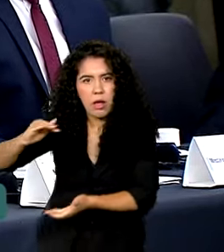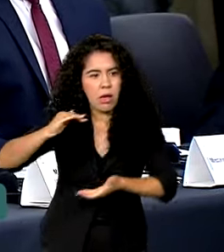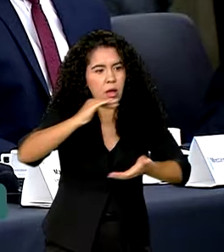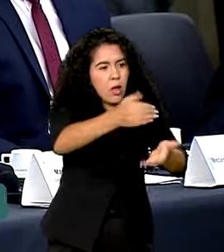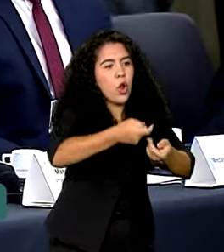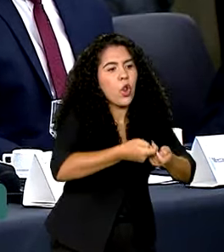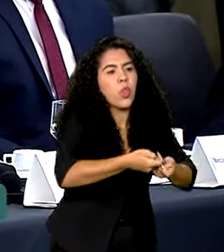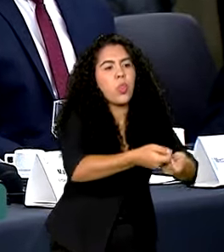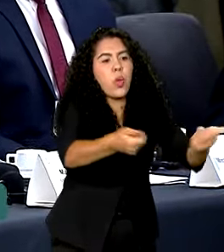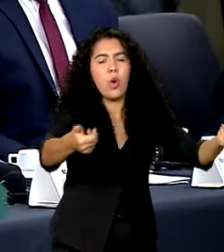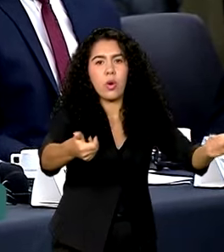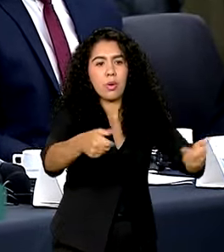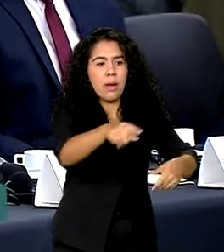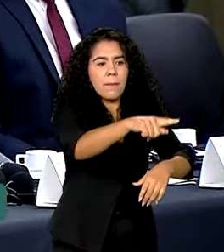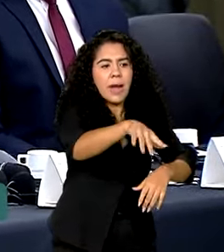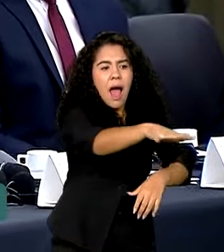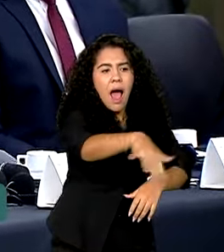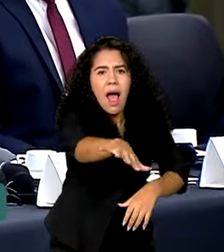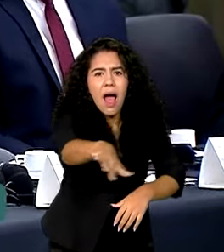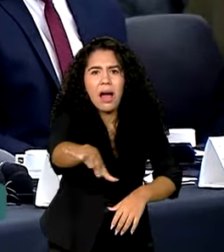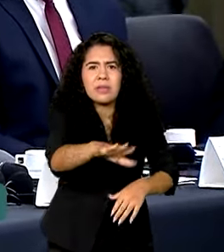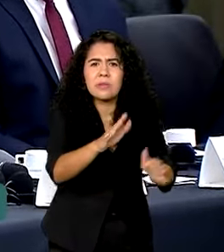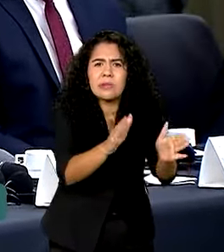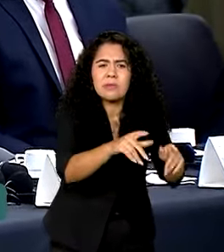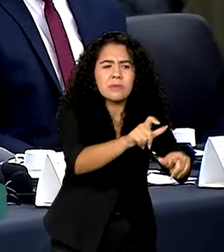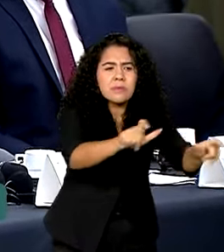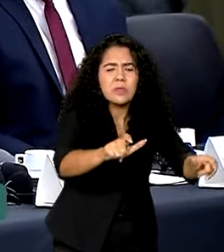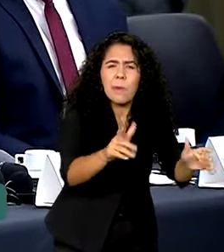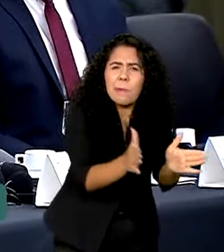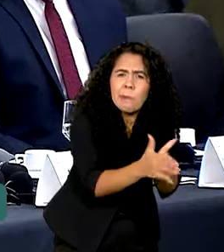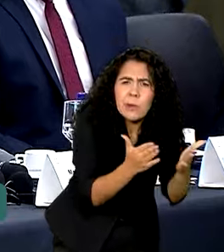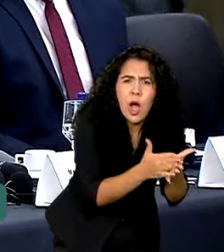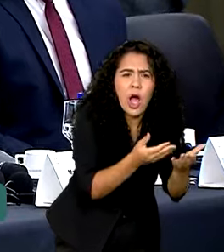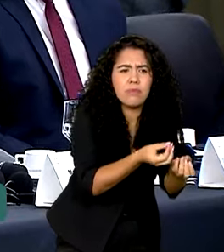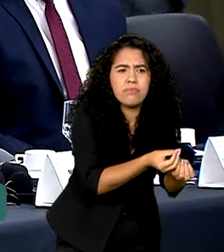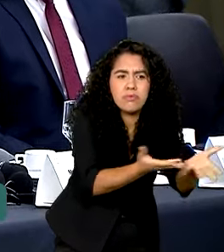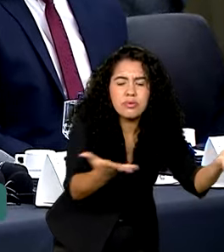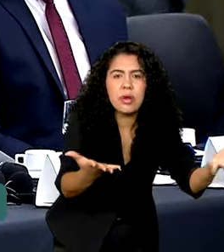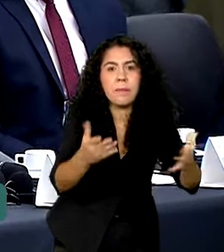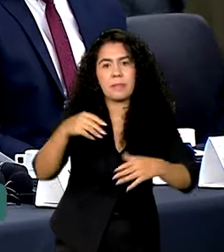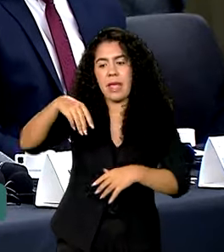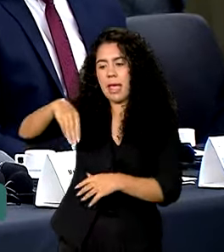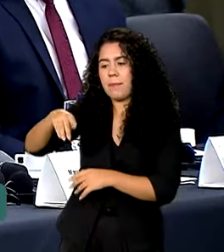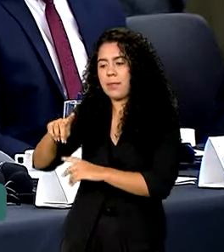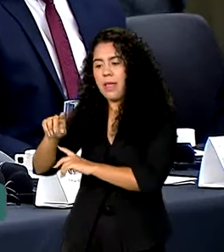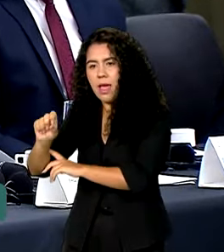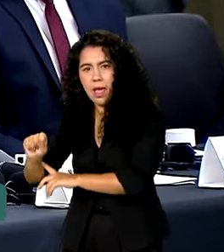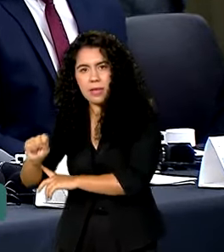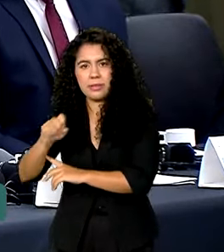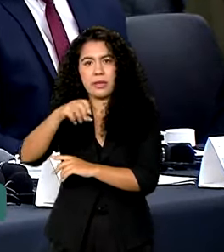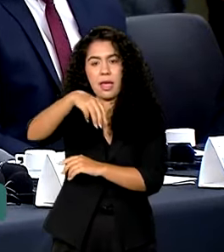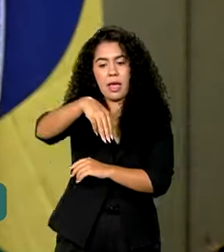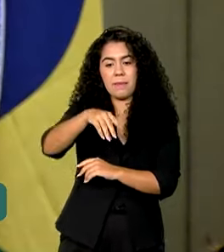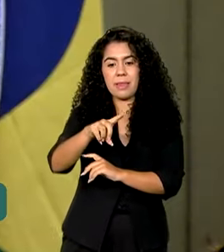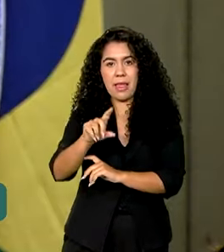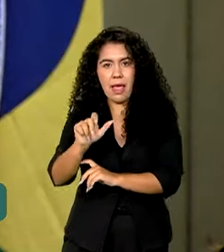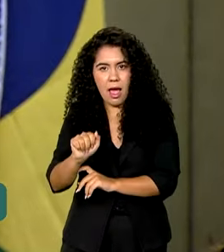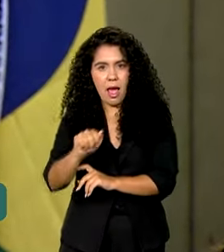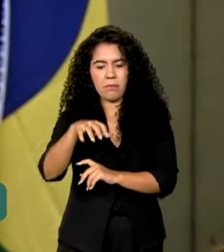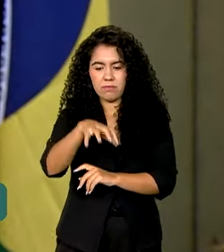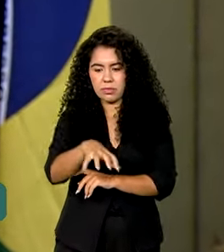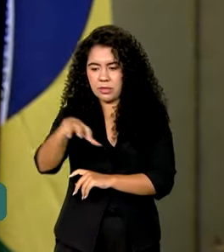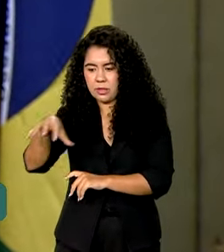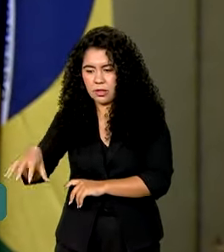regiões com insegurança alimentar nesse trabalho juntos, MDS e MDA e CONAB.